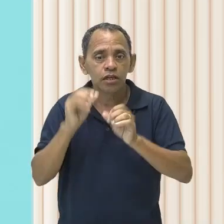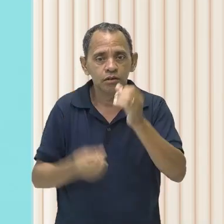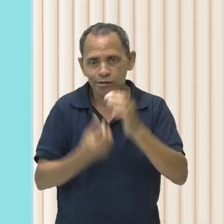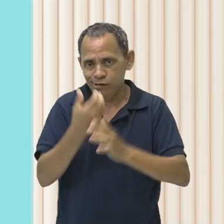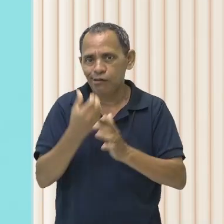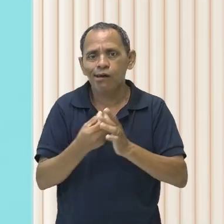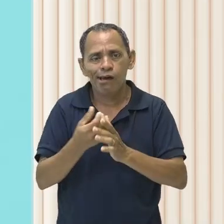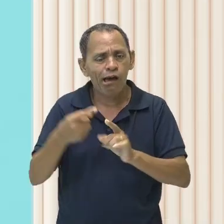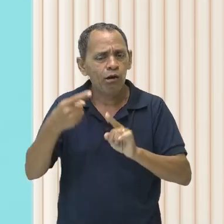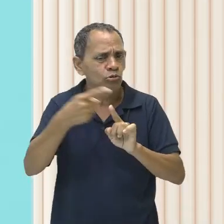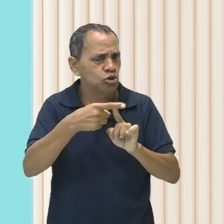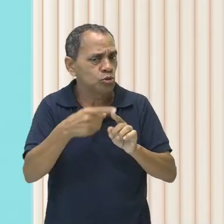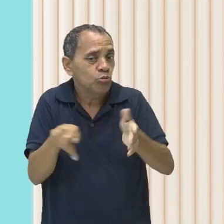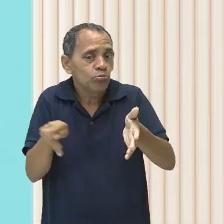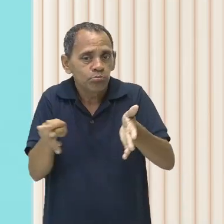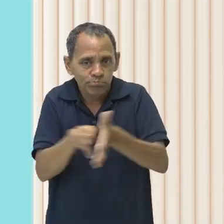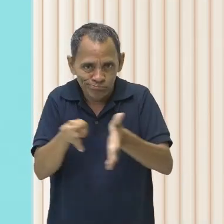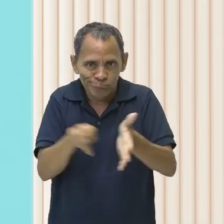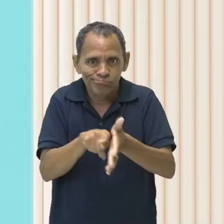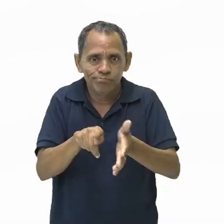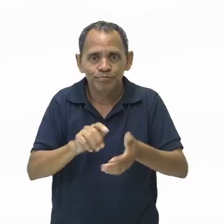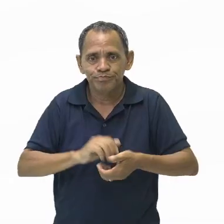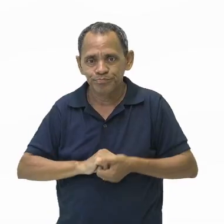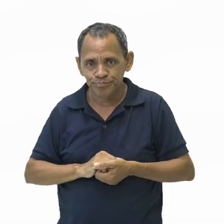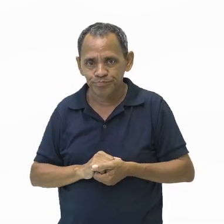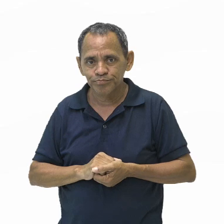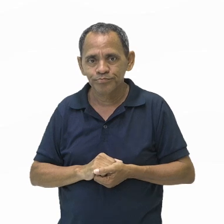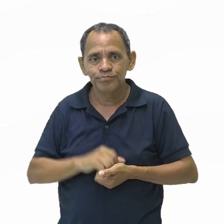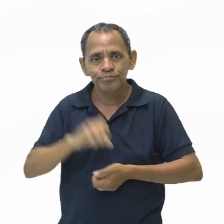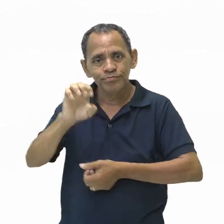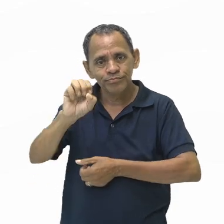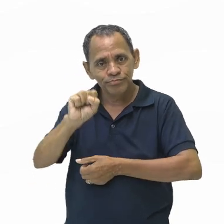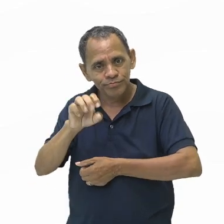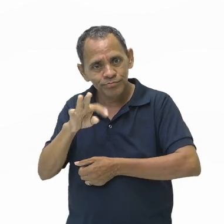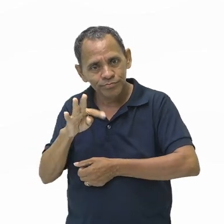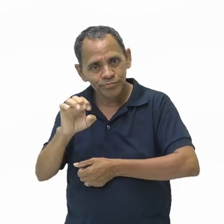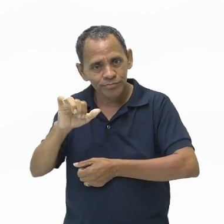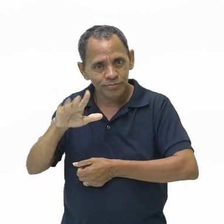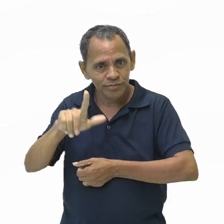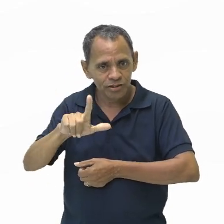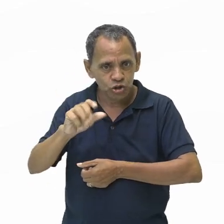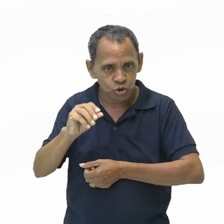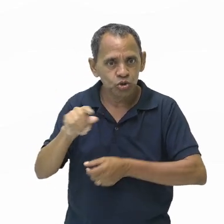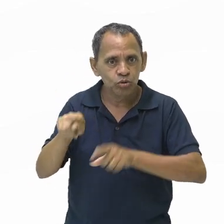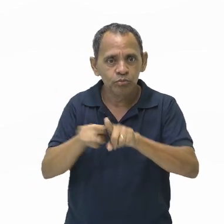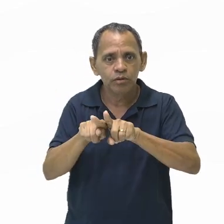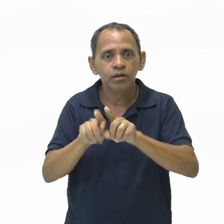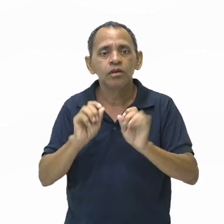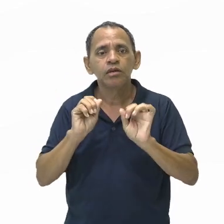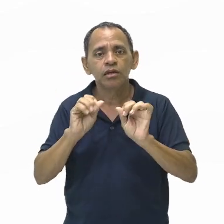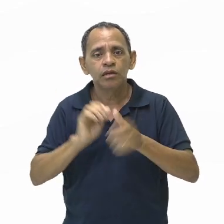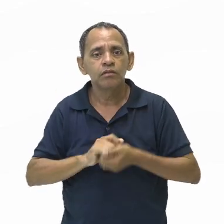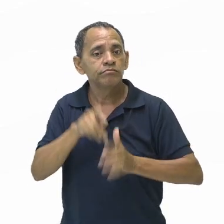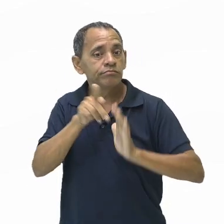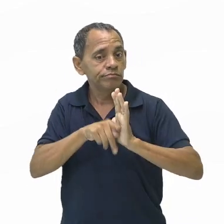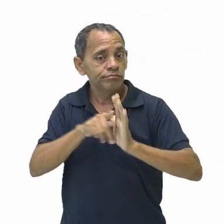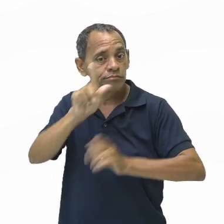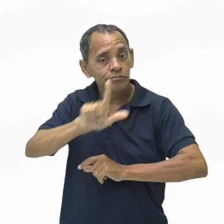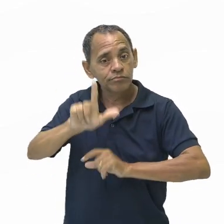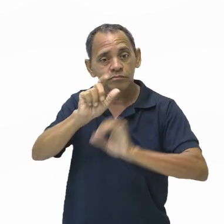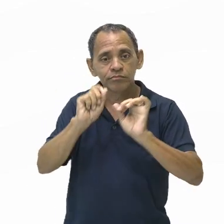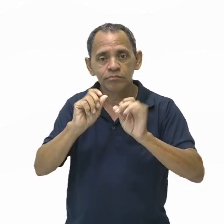um estilo, tá bom? Então, vamos lá continuar. O pré-modernismo, qual era o projeto literário disso?